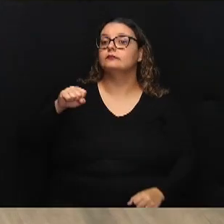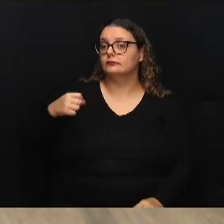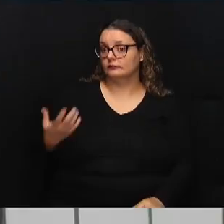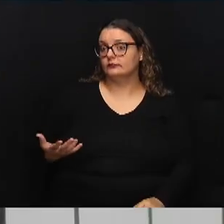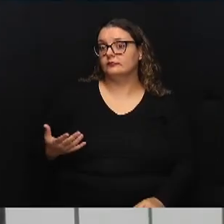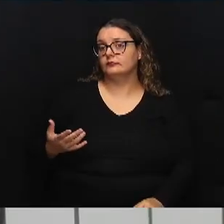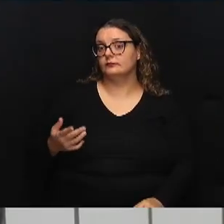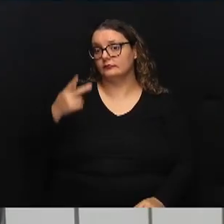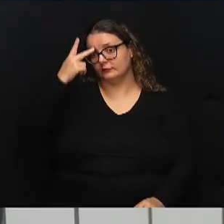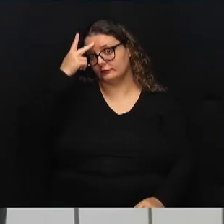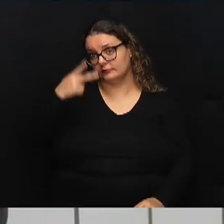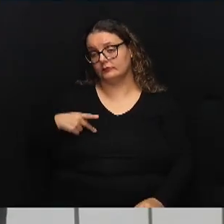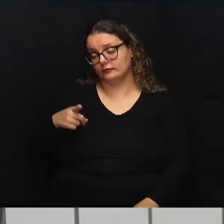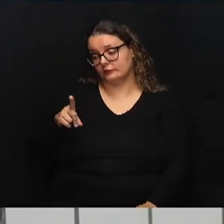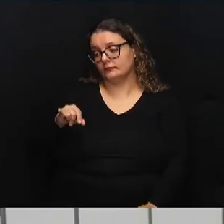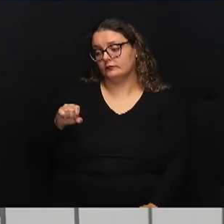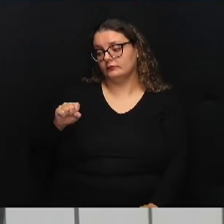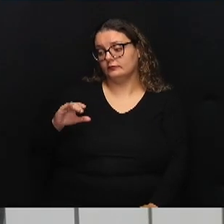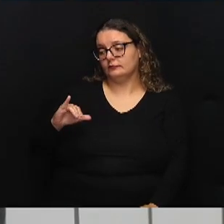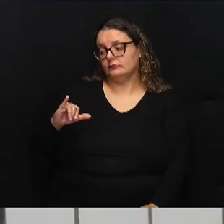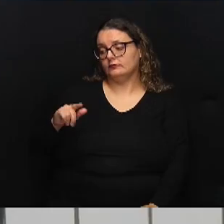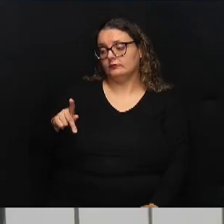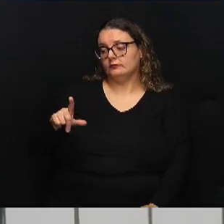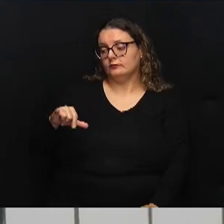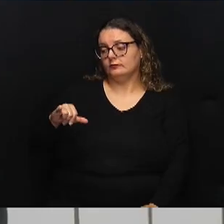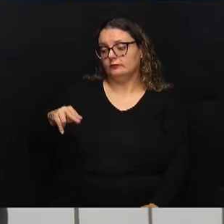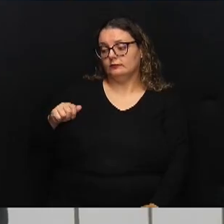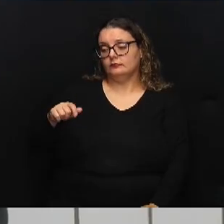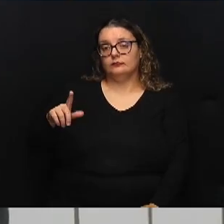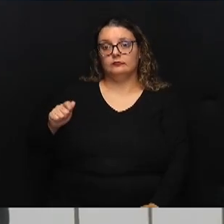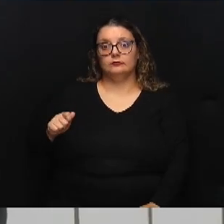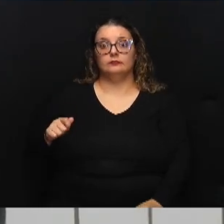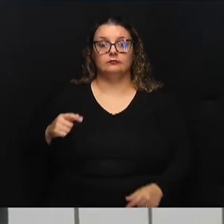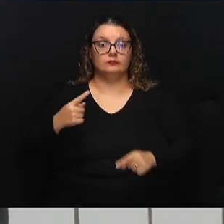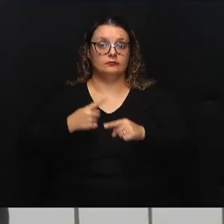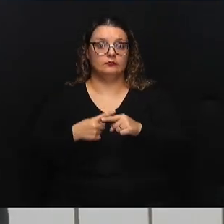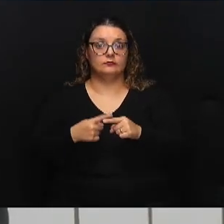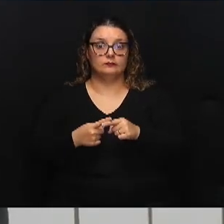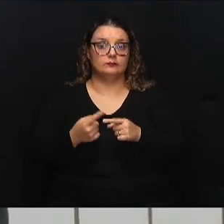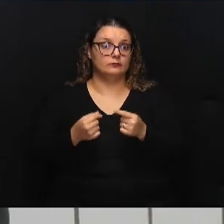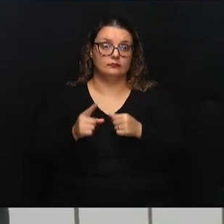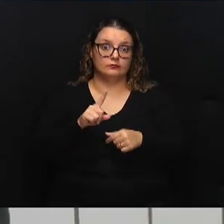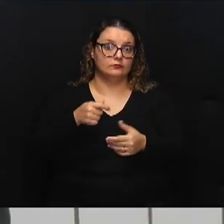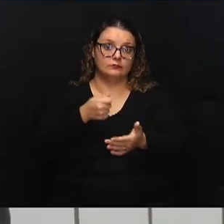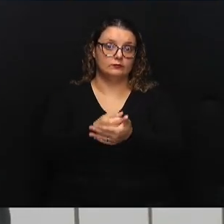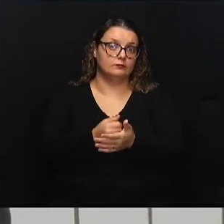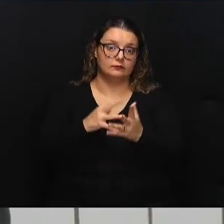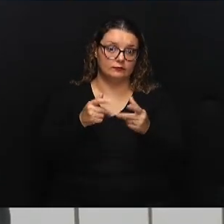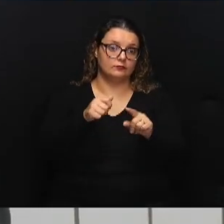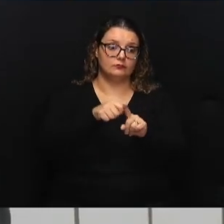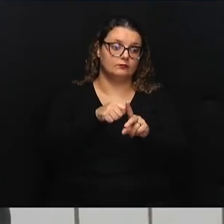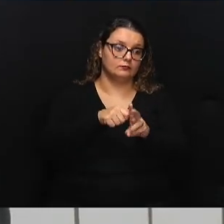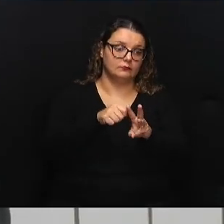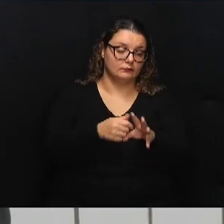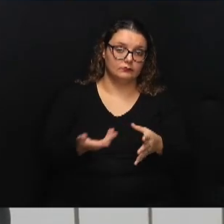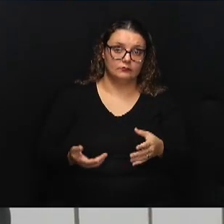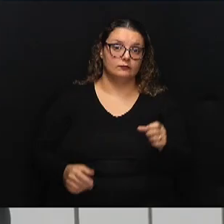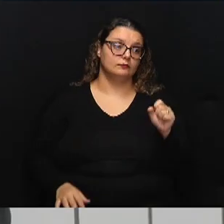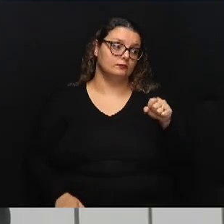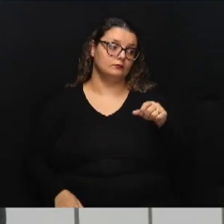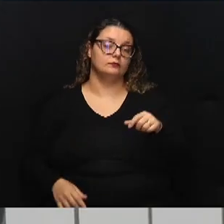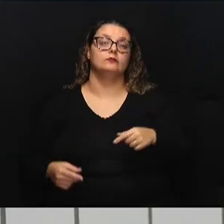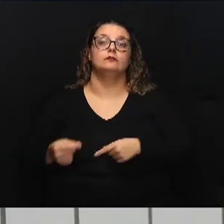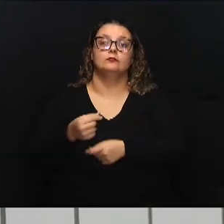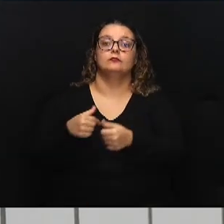pessoa disciplinada, né? Porque você não vai, o dinheiro não é garantido todo mês, né? O mercado